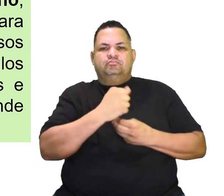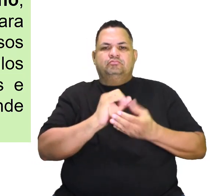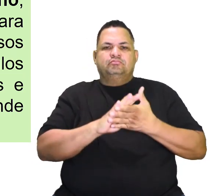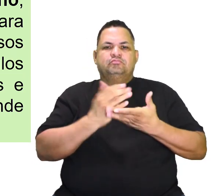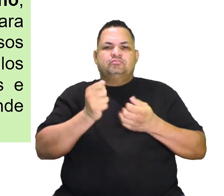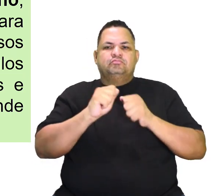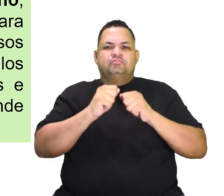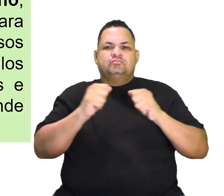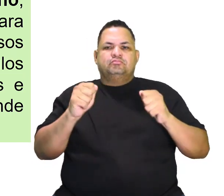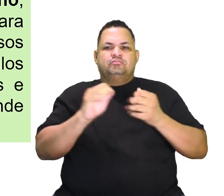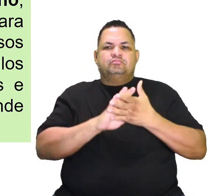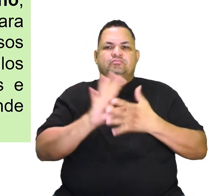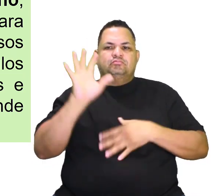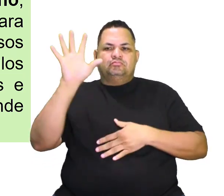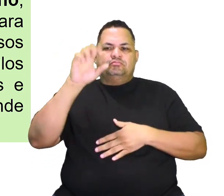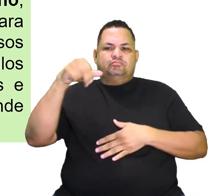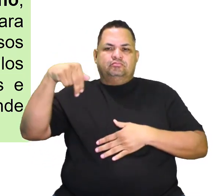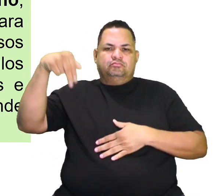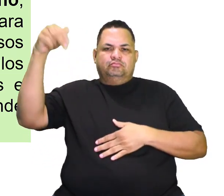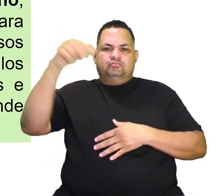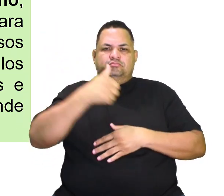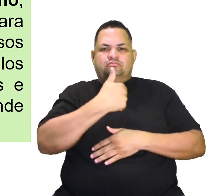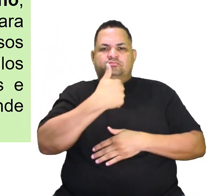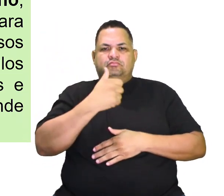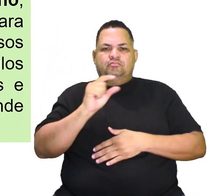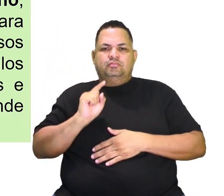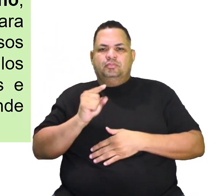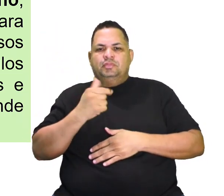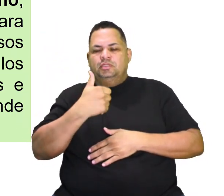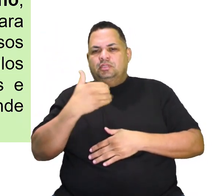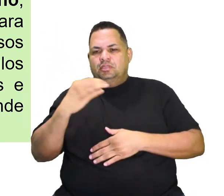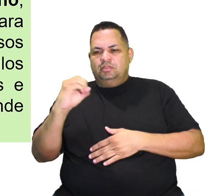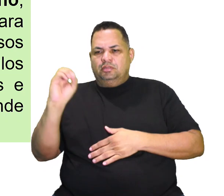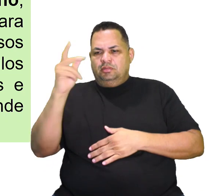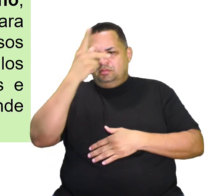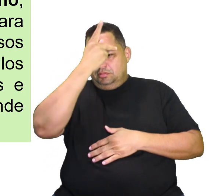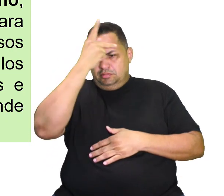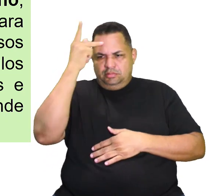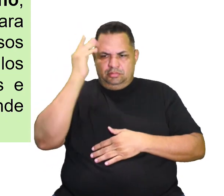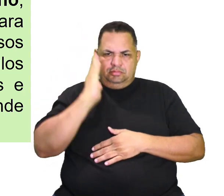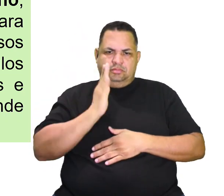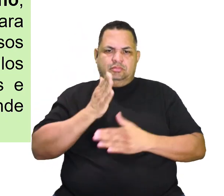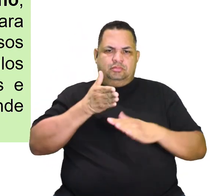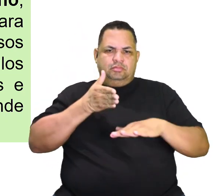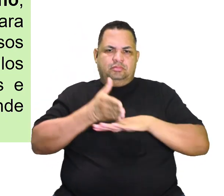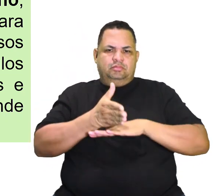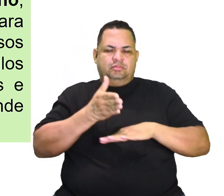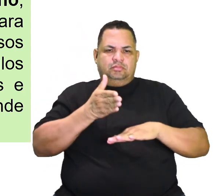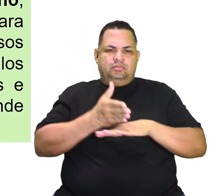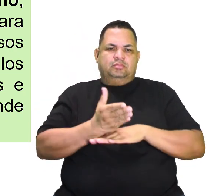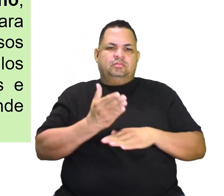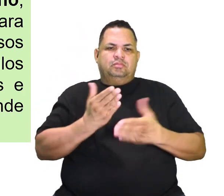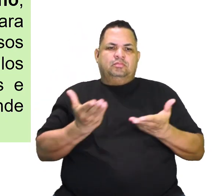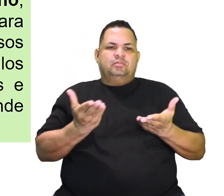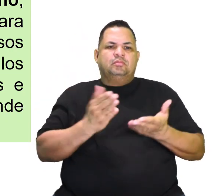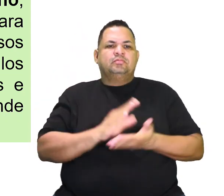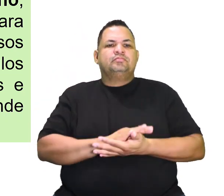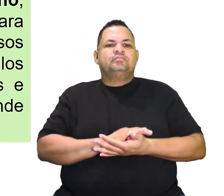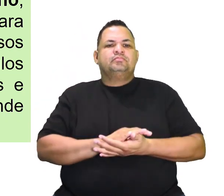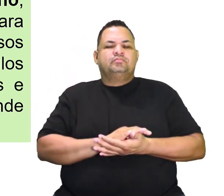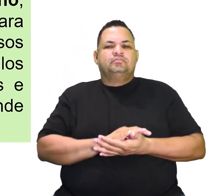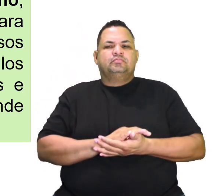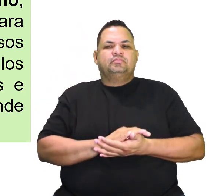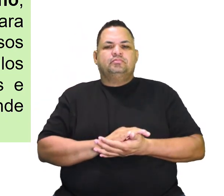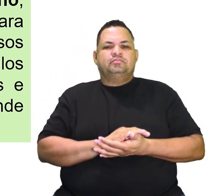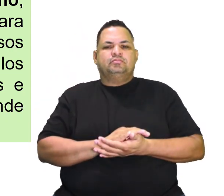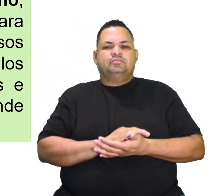norte, com capacidade para 1.100 pessoas. Também já participei de atividades lá no Teatro Palácio das